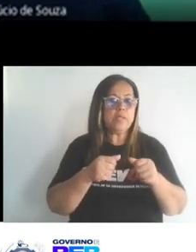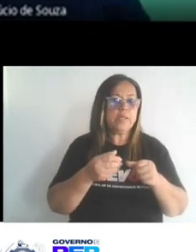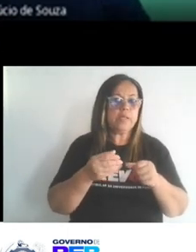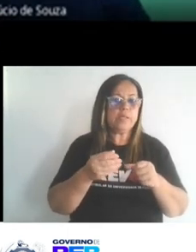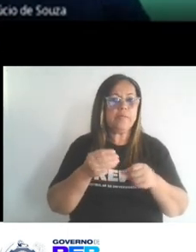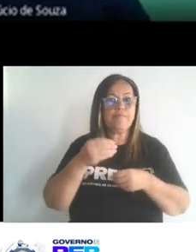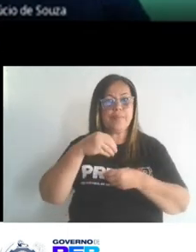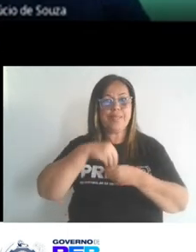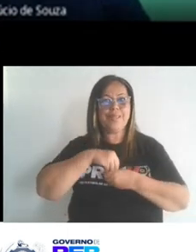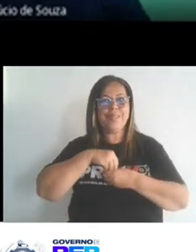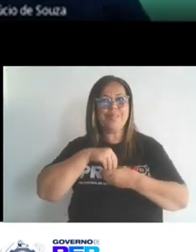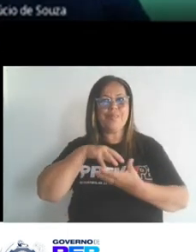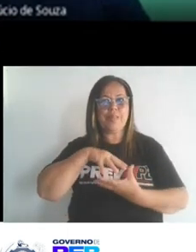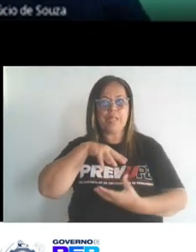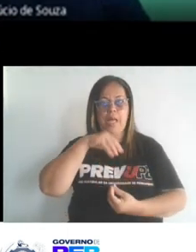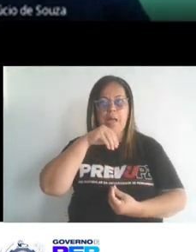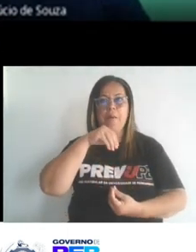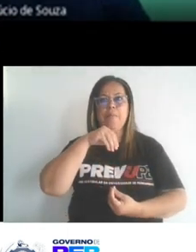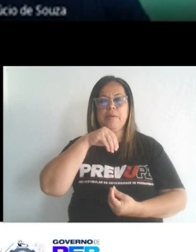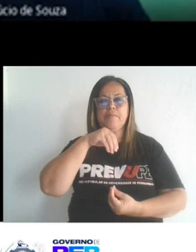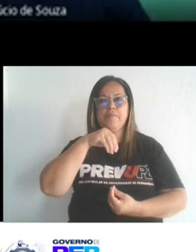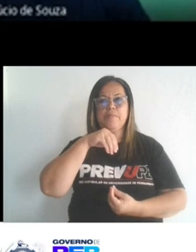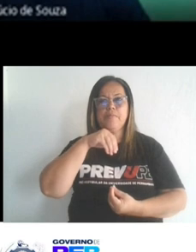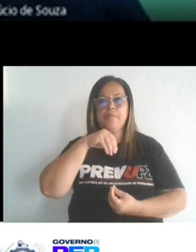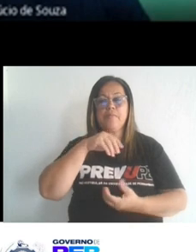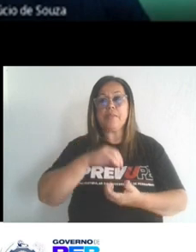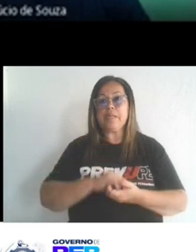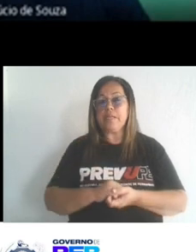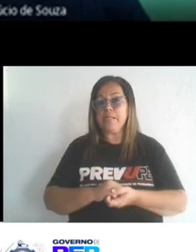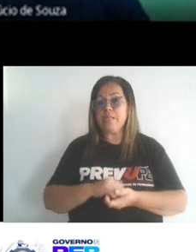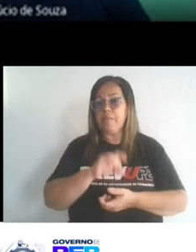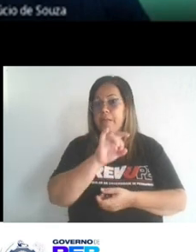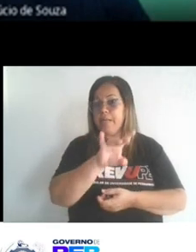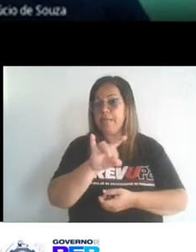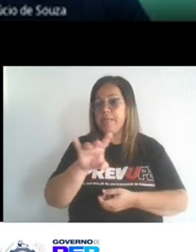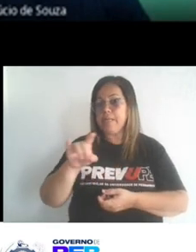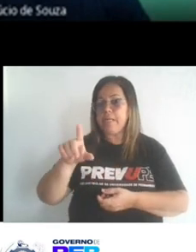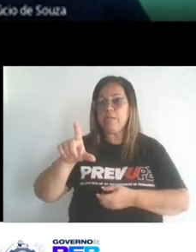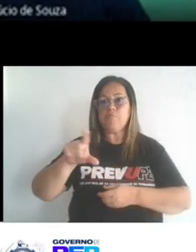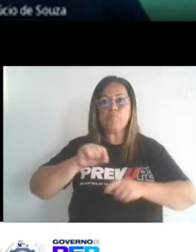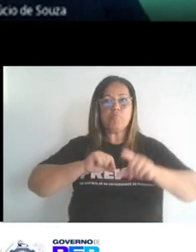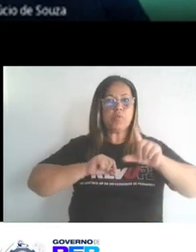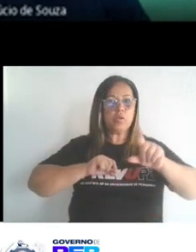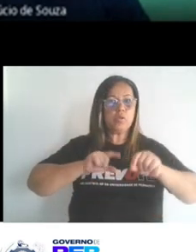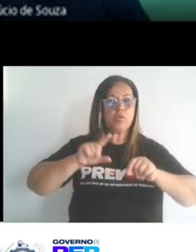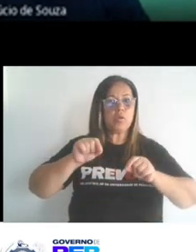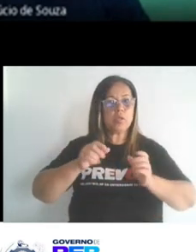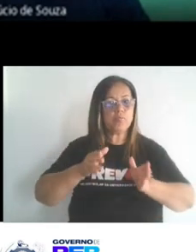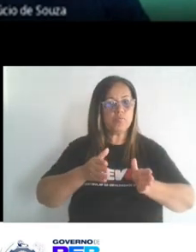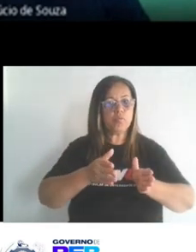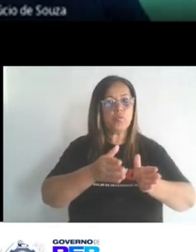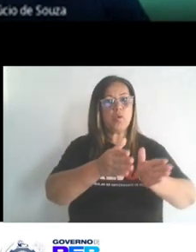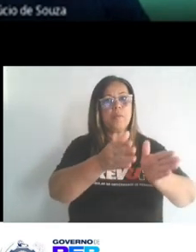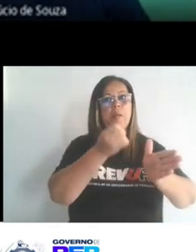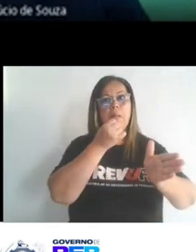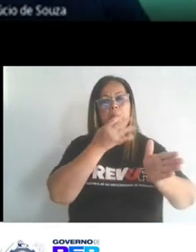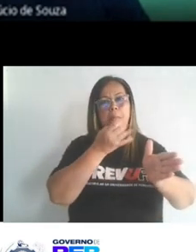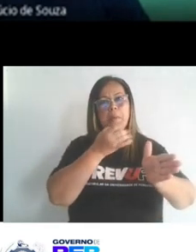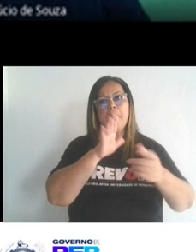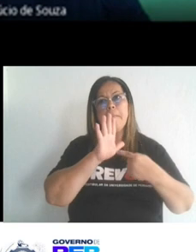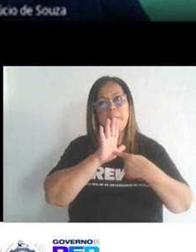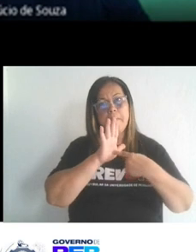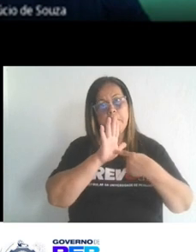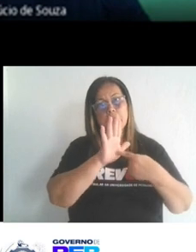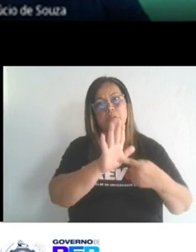a escolha feita por cada um entre o caminho do bem indicado pelo clérigo e o do mal